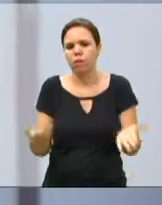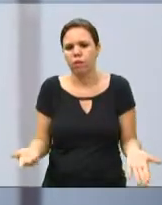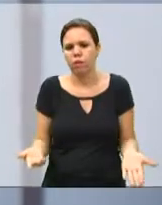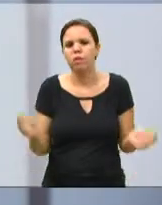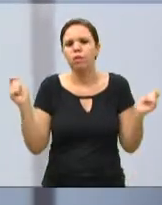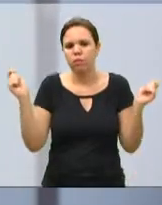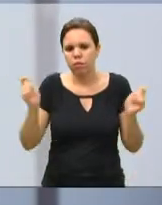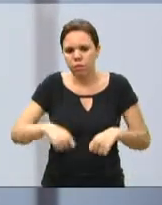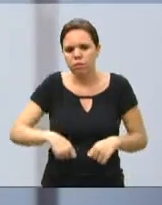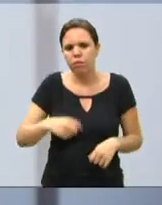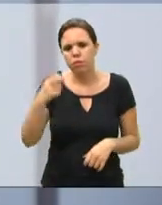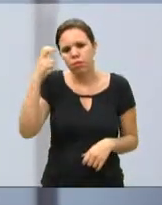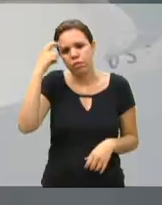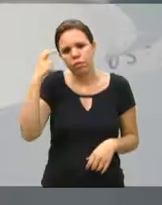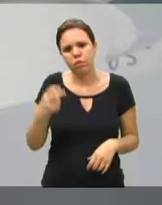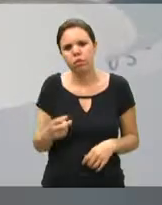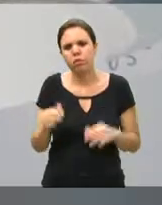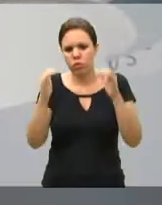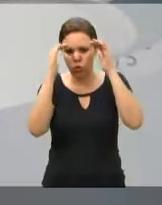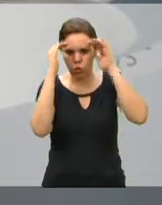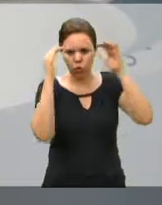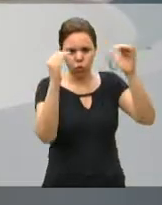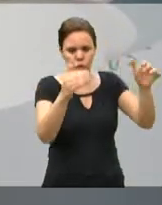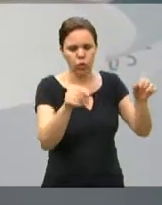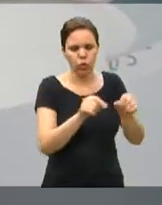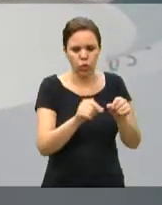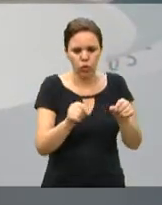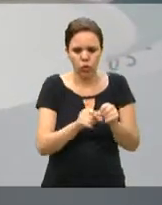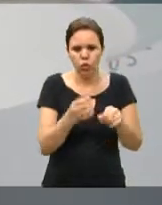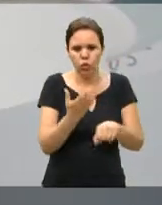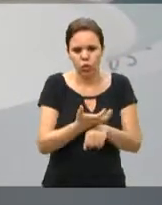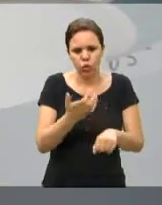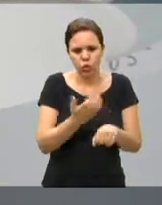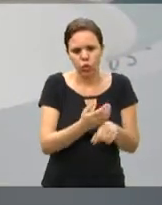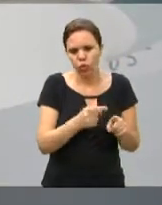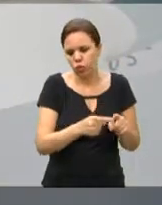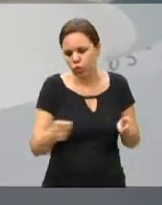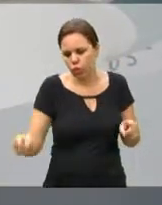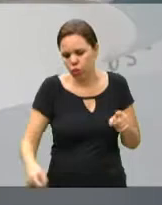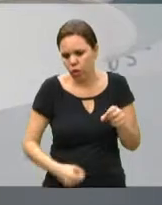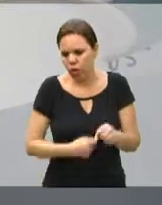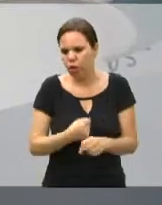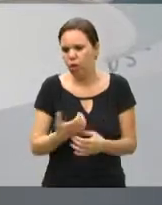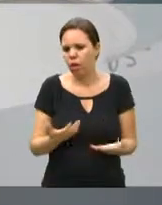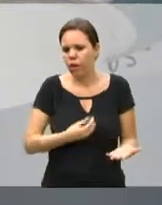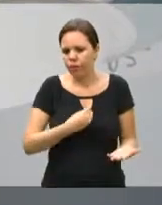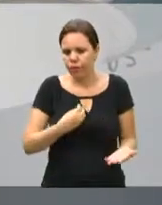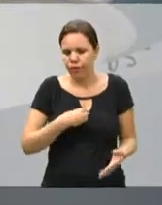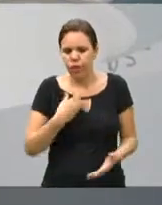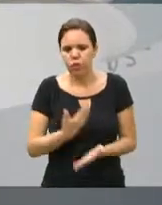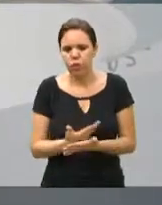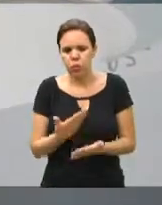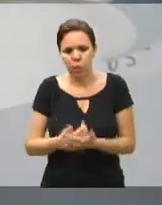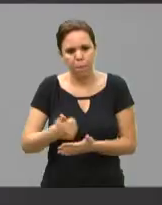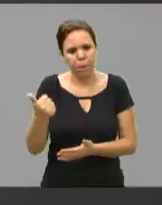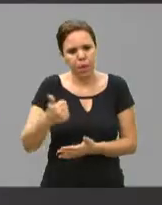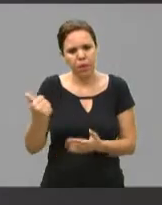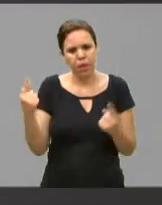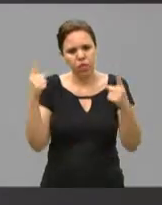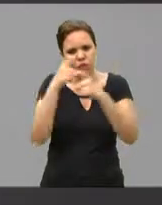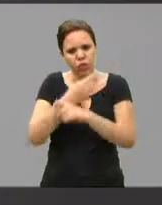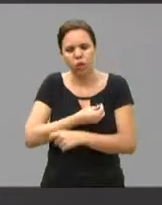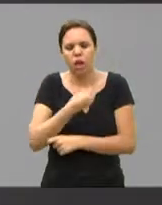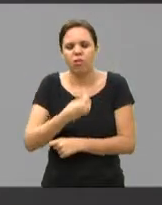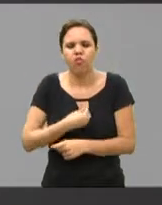eles são capazes de, né, cumprir as componentes curriculares que ficaram trabalhando ao longo de toda uma vida. Então, talvez ali seja o primeiro desafio da vida,